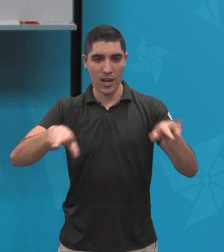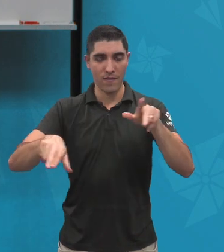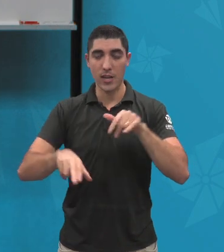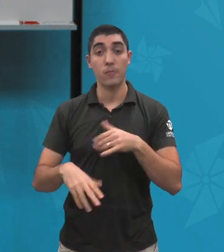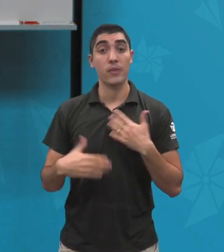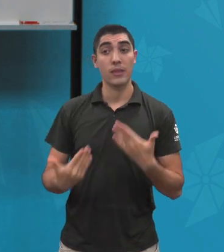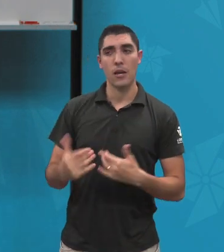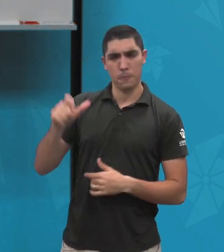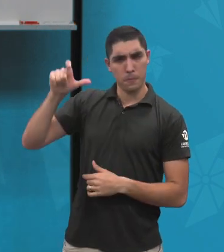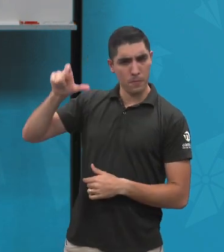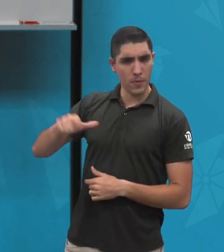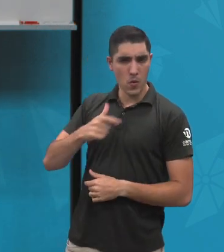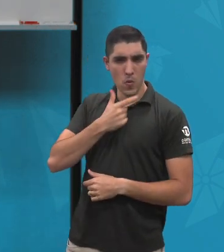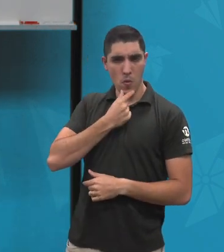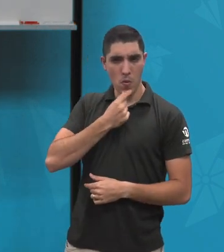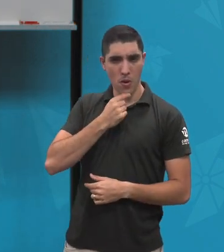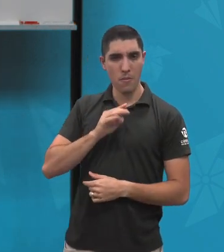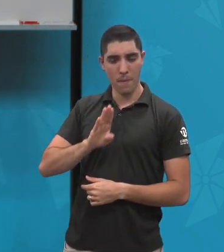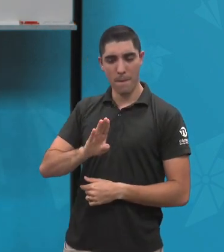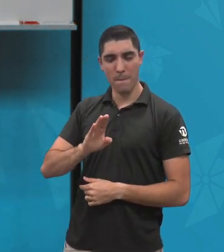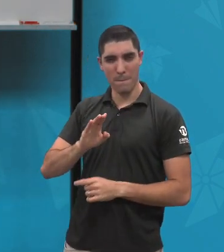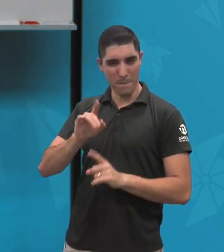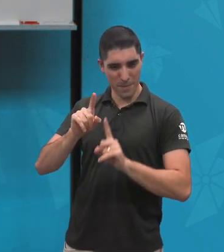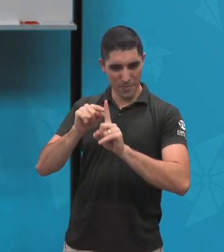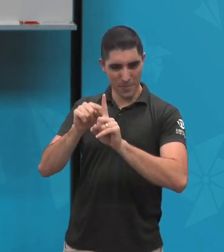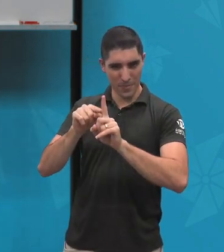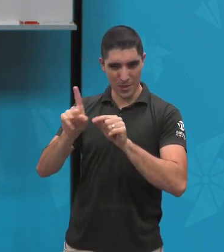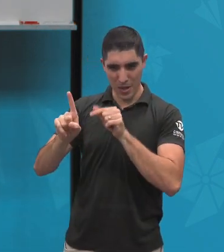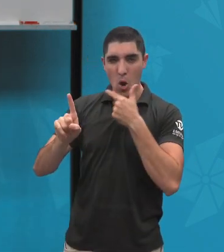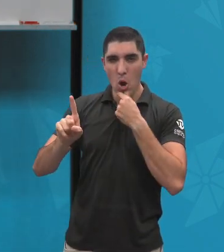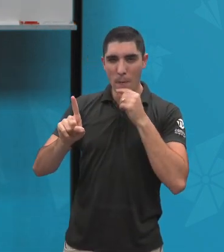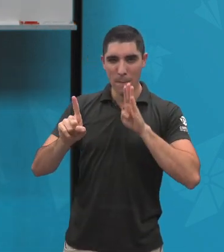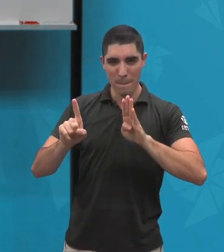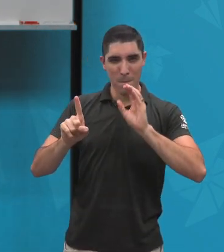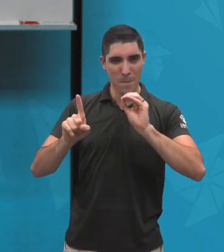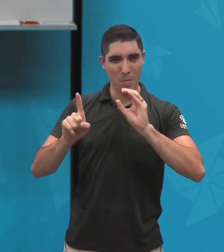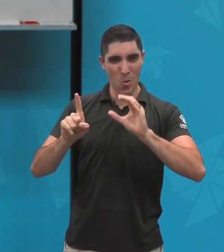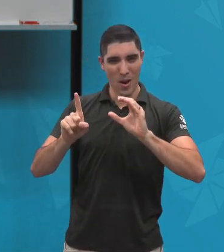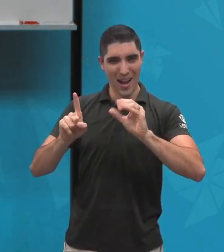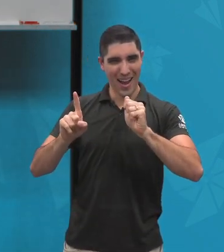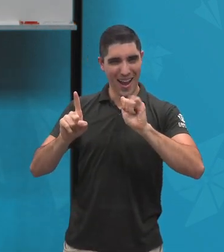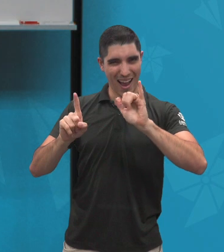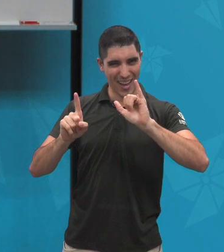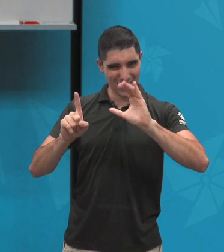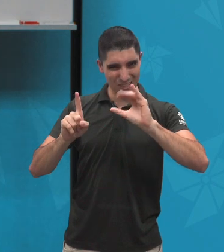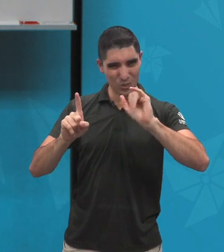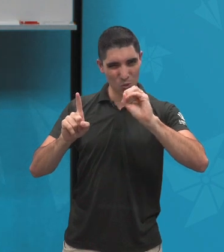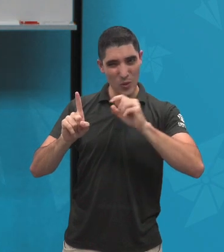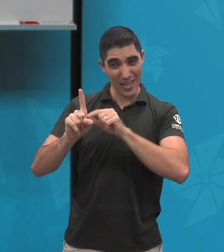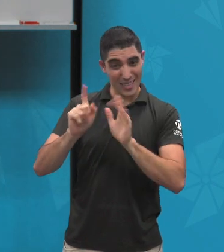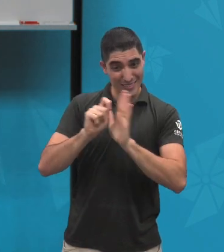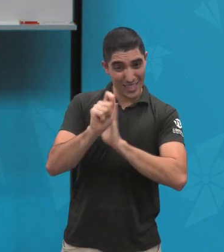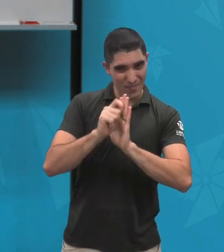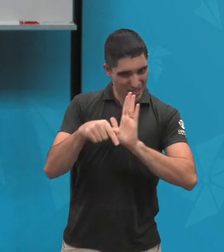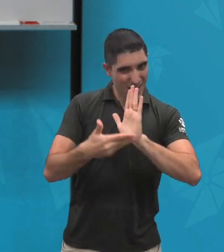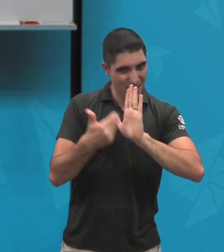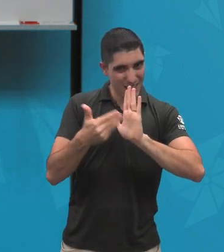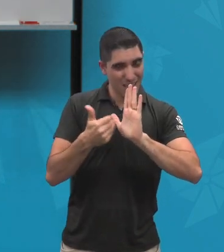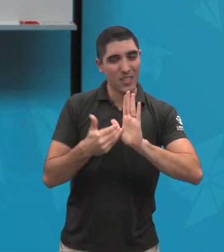contexto em que Boccaccio escreveu Decameron e o contexto também interno do